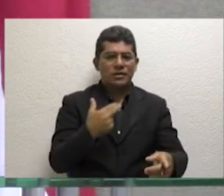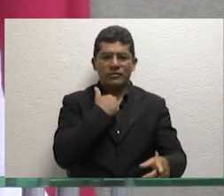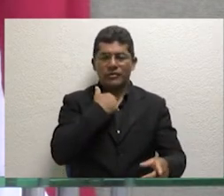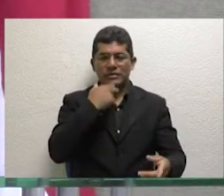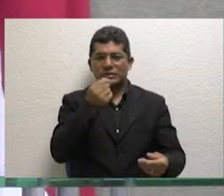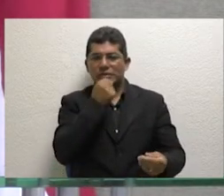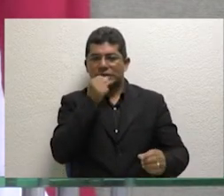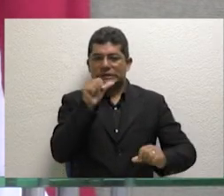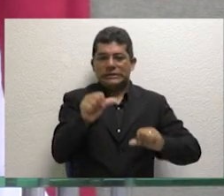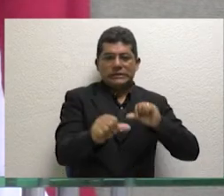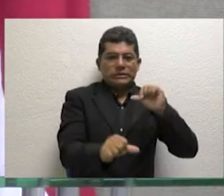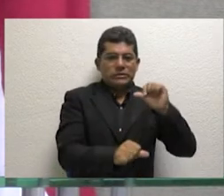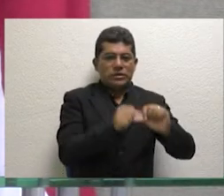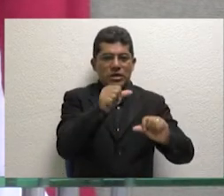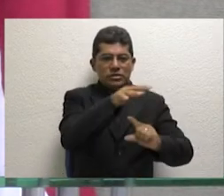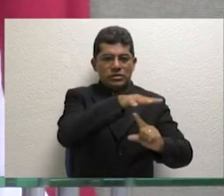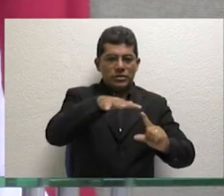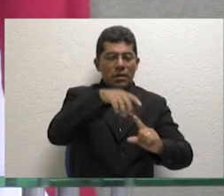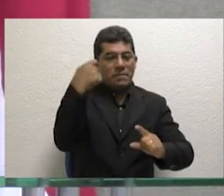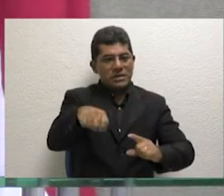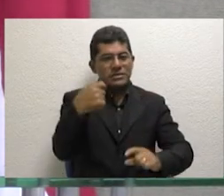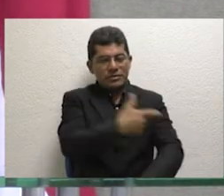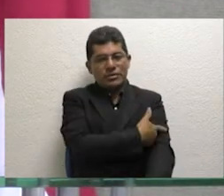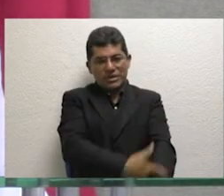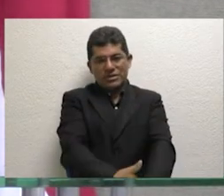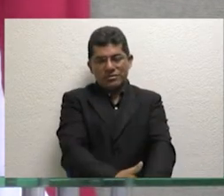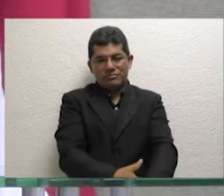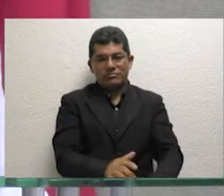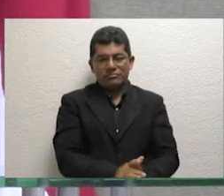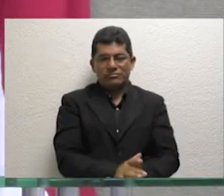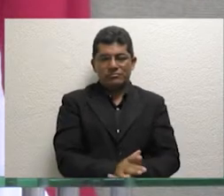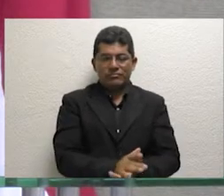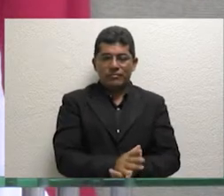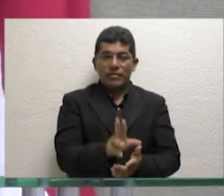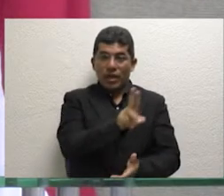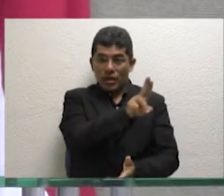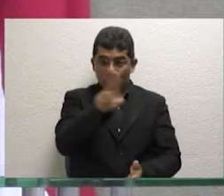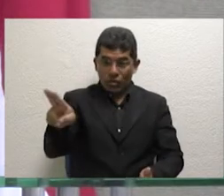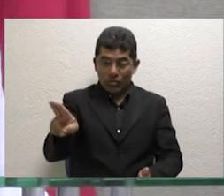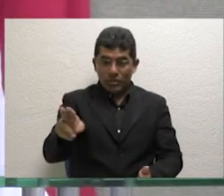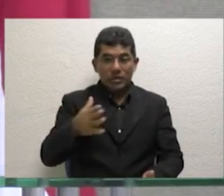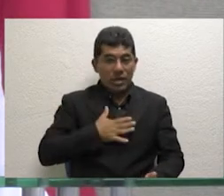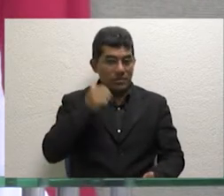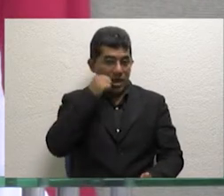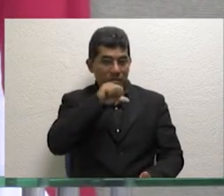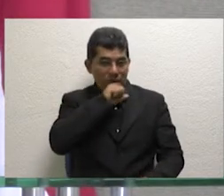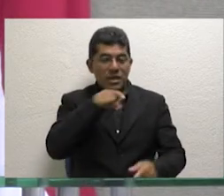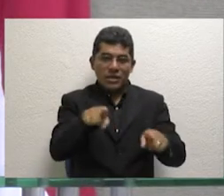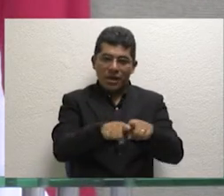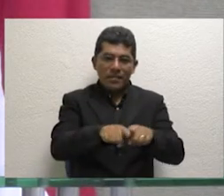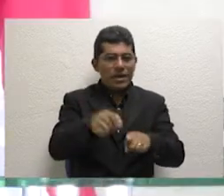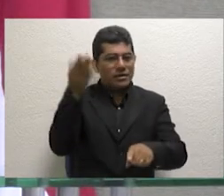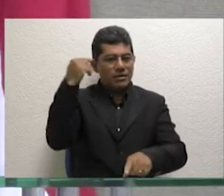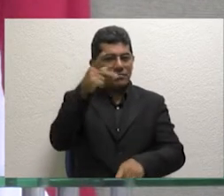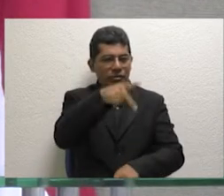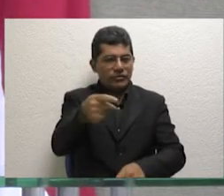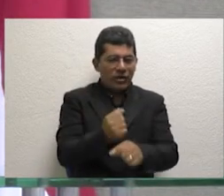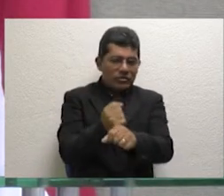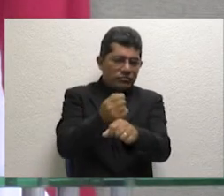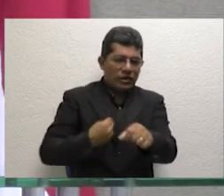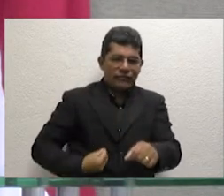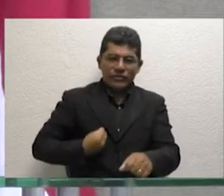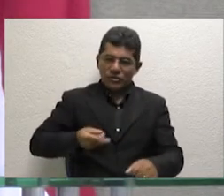transformar a sociedade sem educação e em nome da minha mãe que foi educadora a vida toda